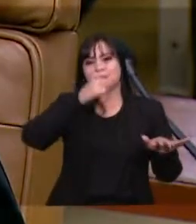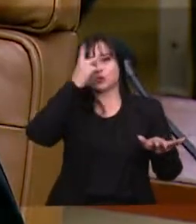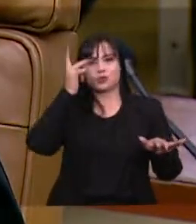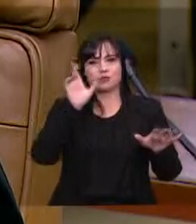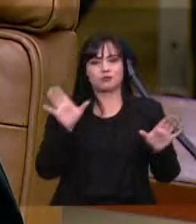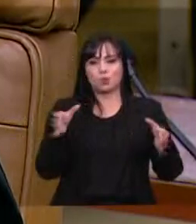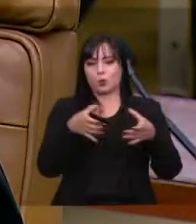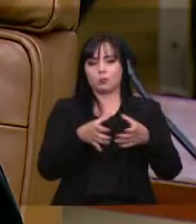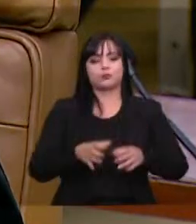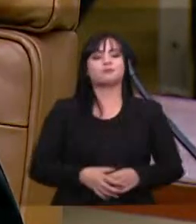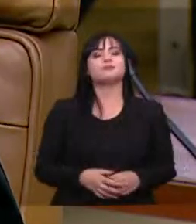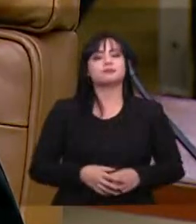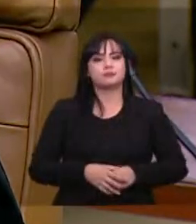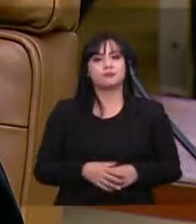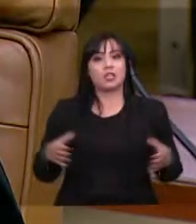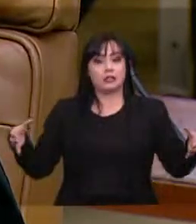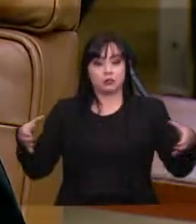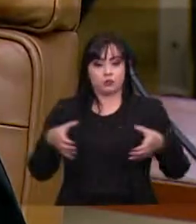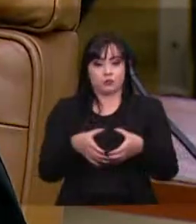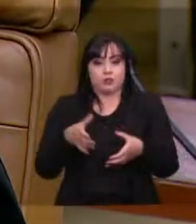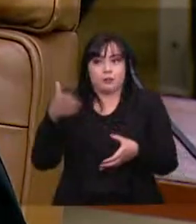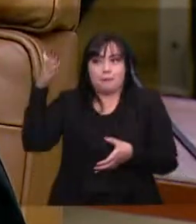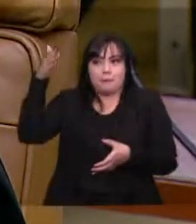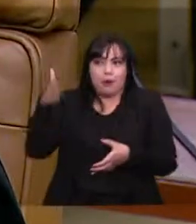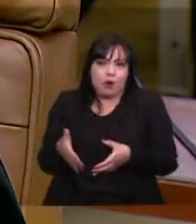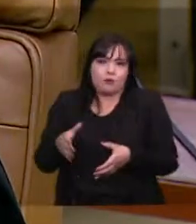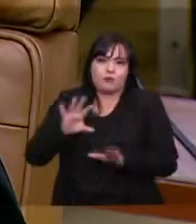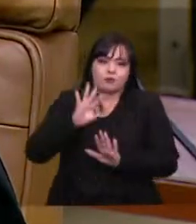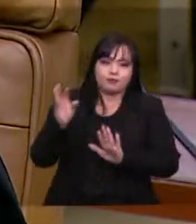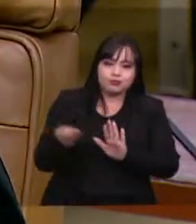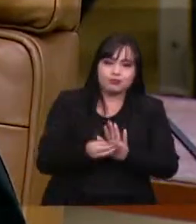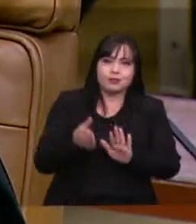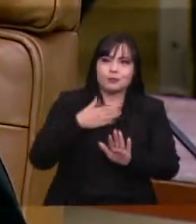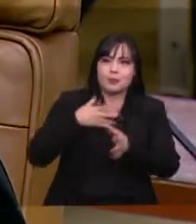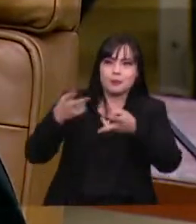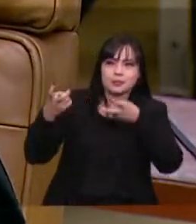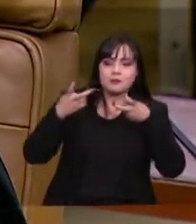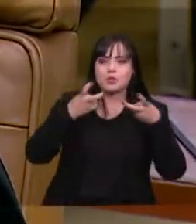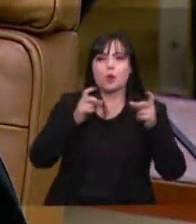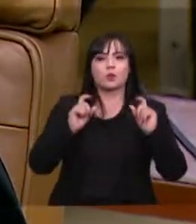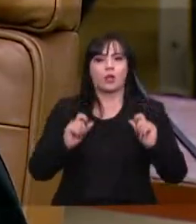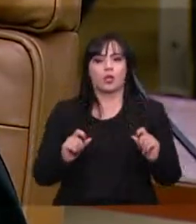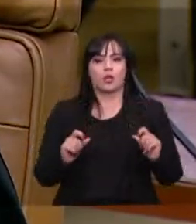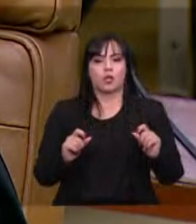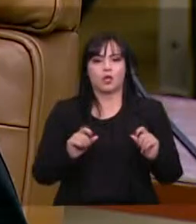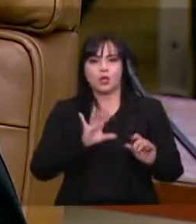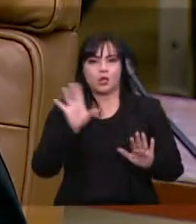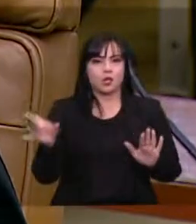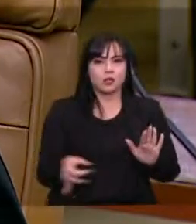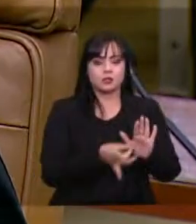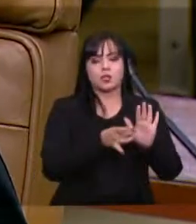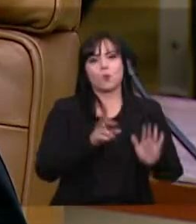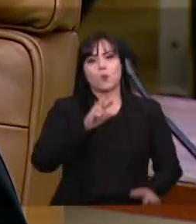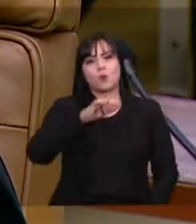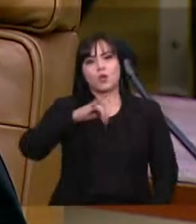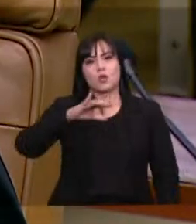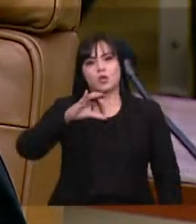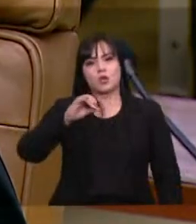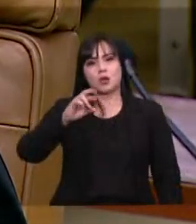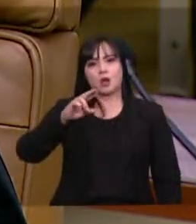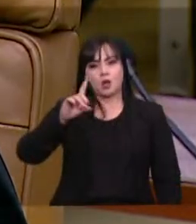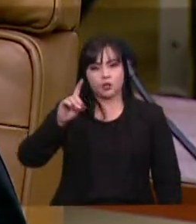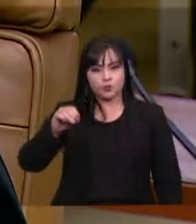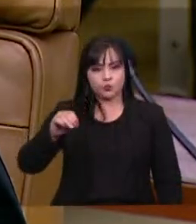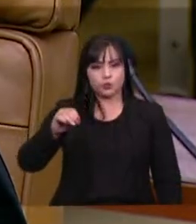o conjunto probatório e vivenciou a demais em meu modo de ver a Adesão de Ricardo Ribeiro pessoas